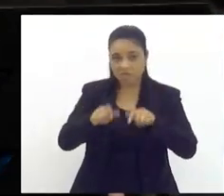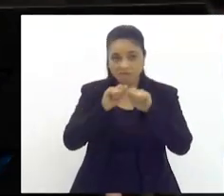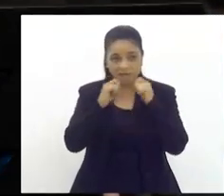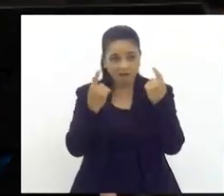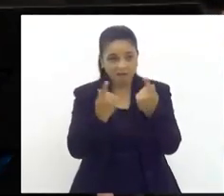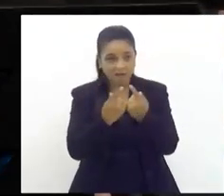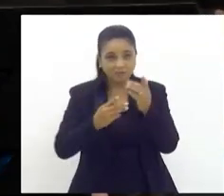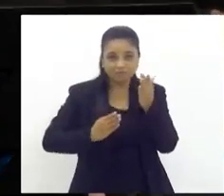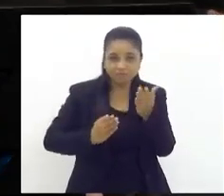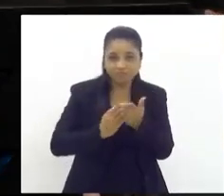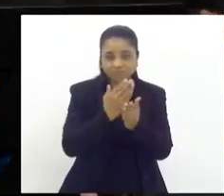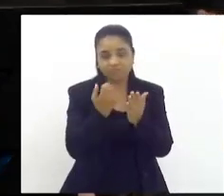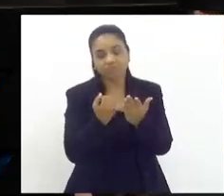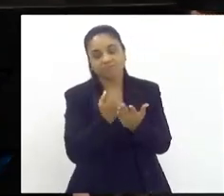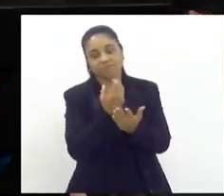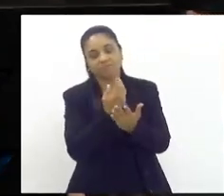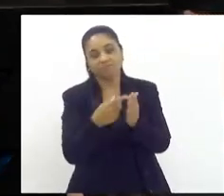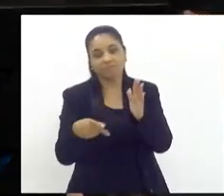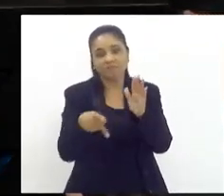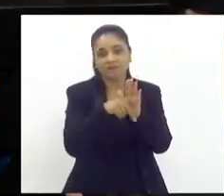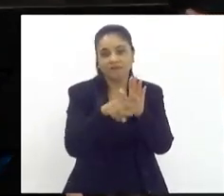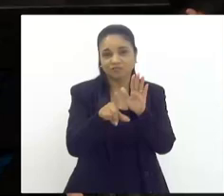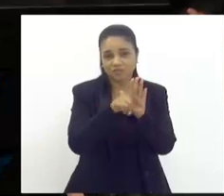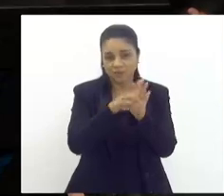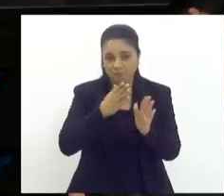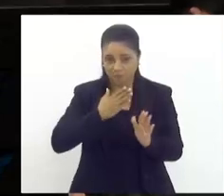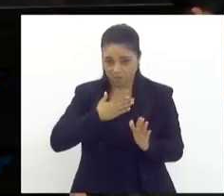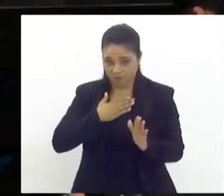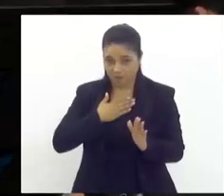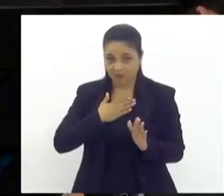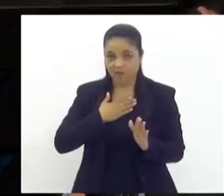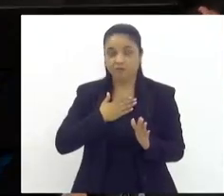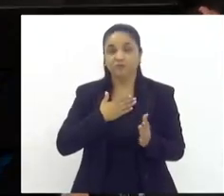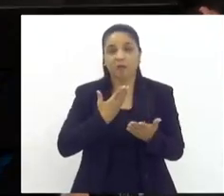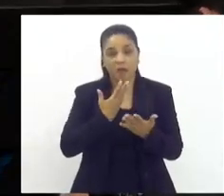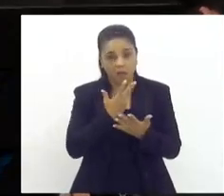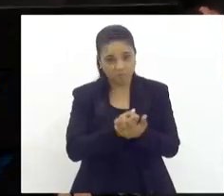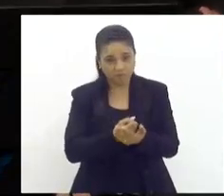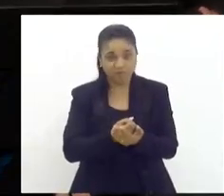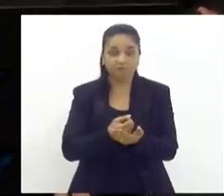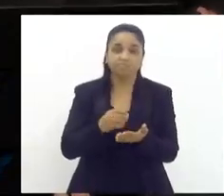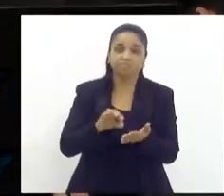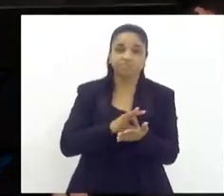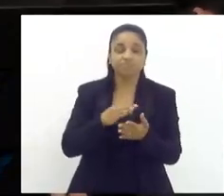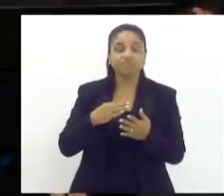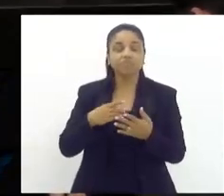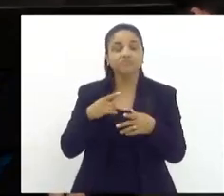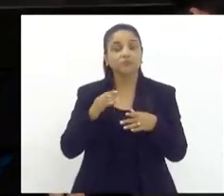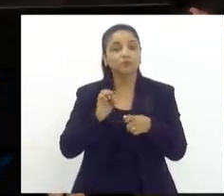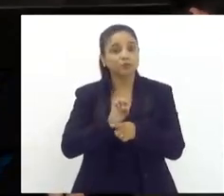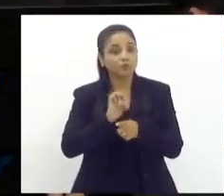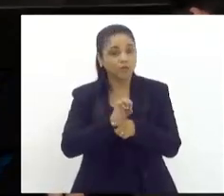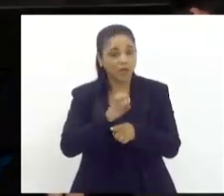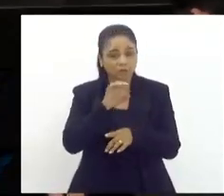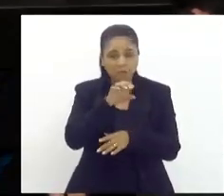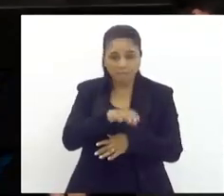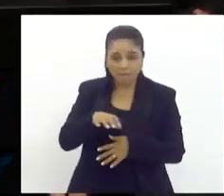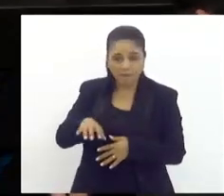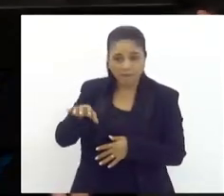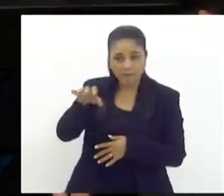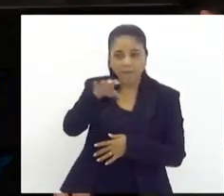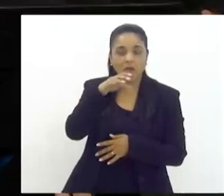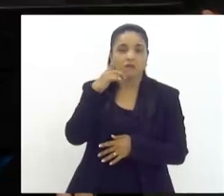minha autoria hoje lei vigor que prevê a instalação em todo o estado do Rio de Janeiro Deputado